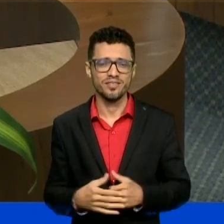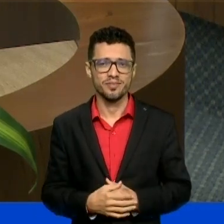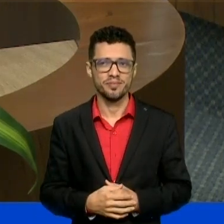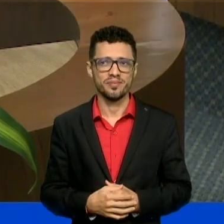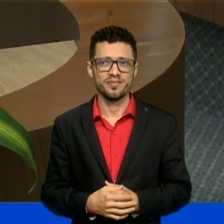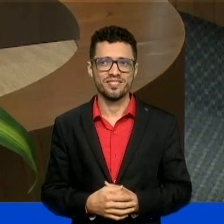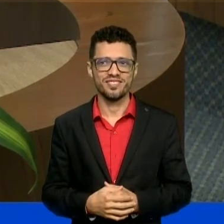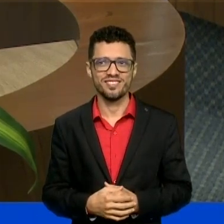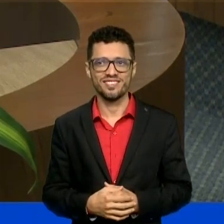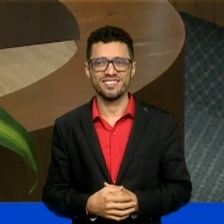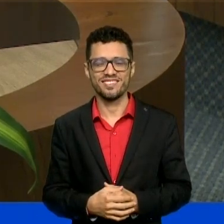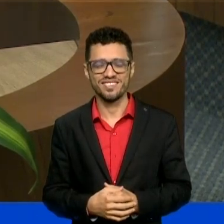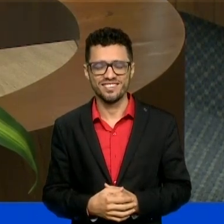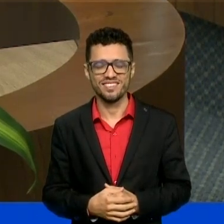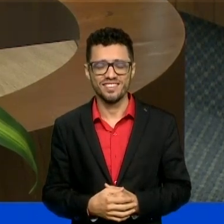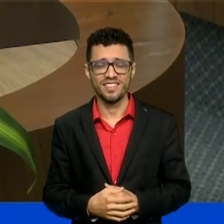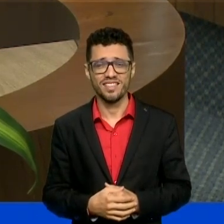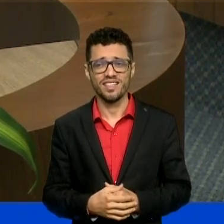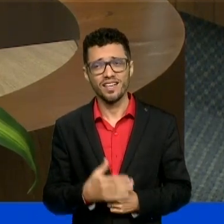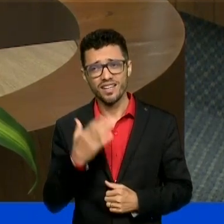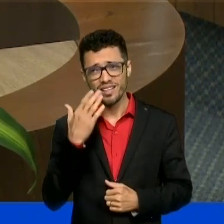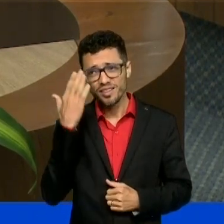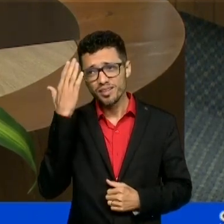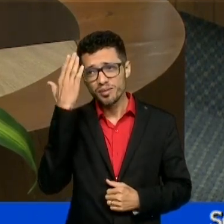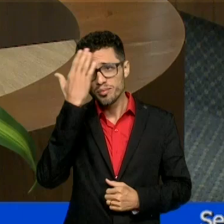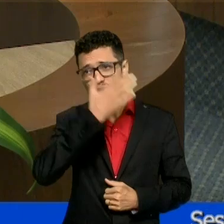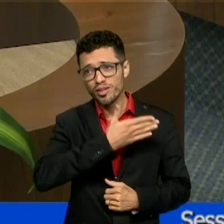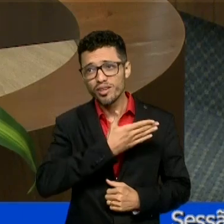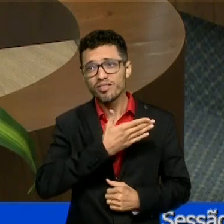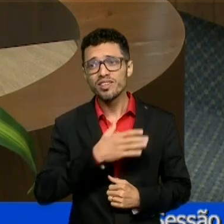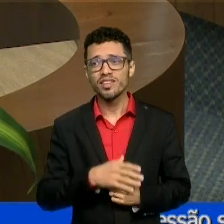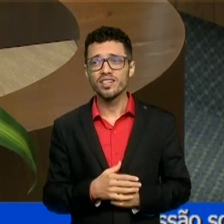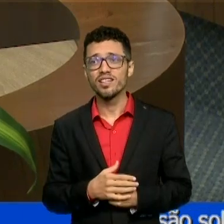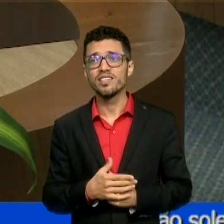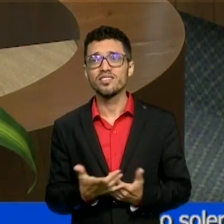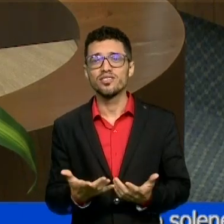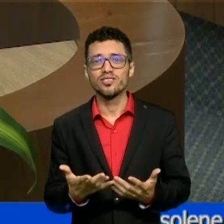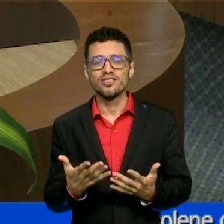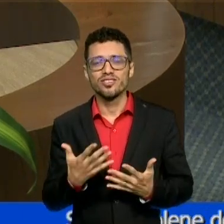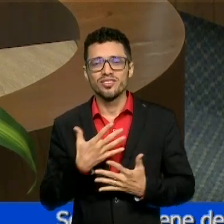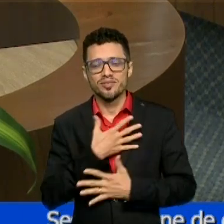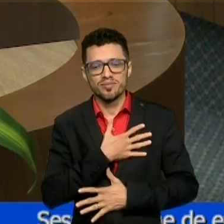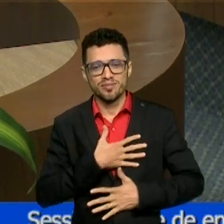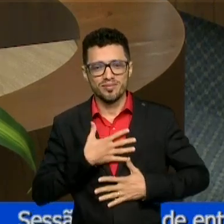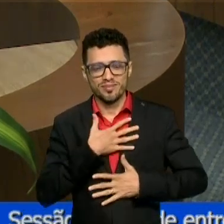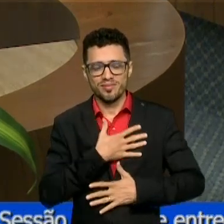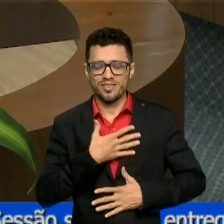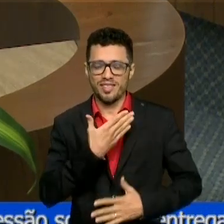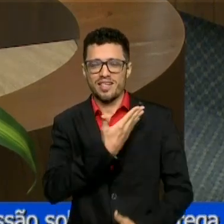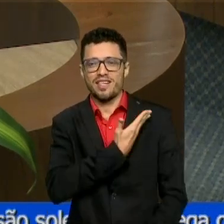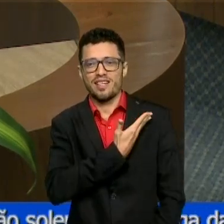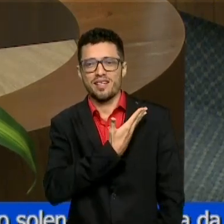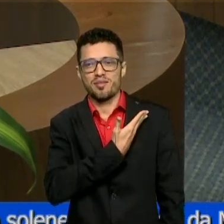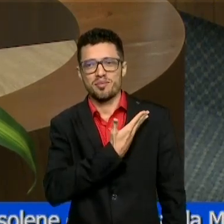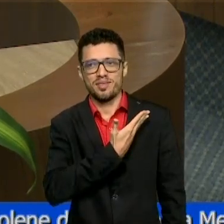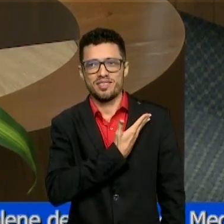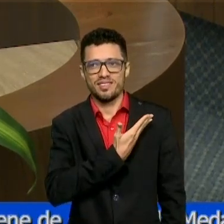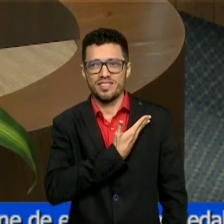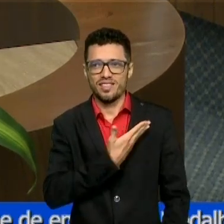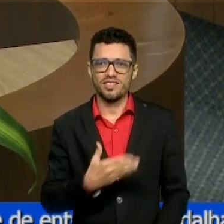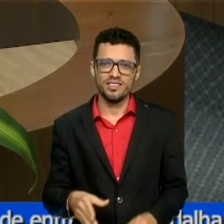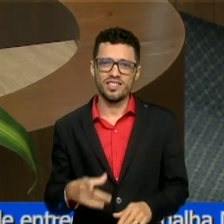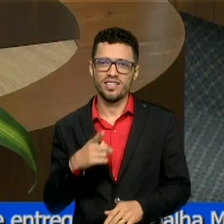É uma prova do seu prestígio e da amizade que ele tem, além de tantas